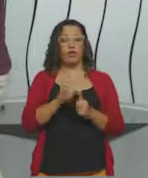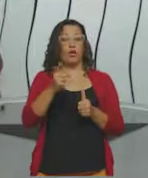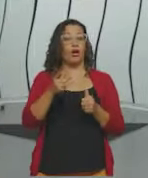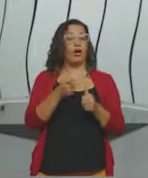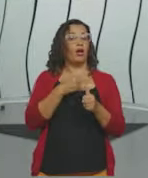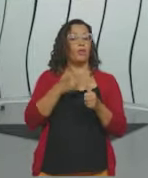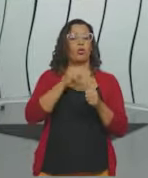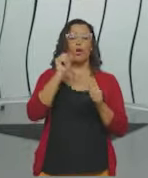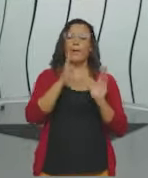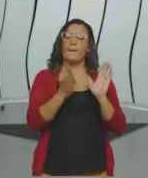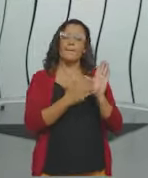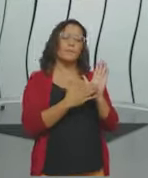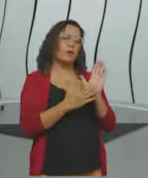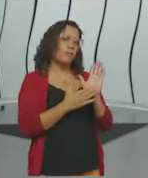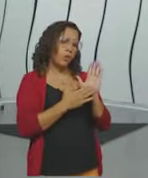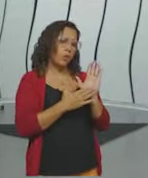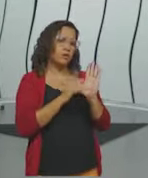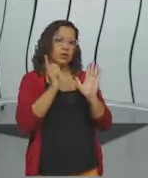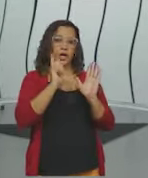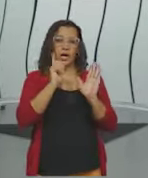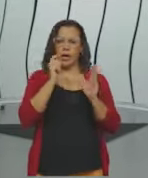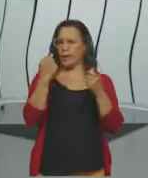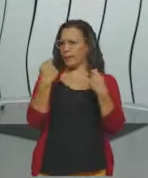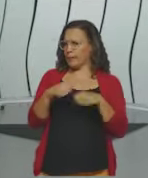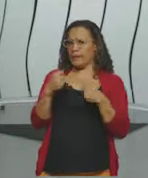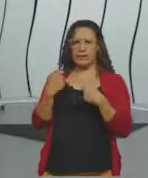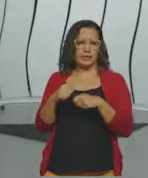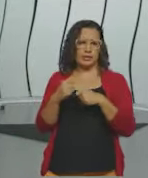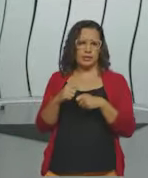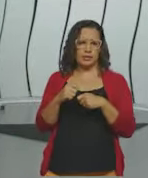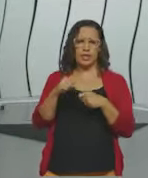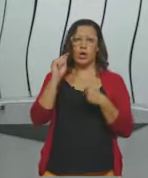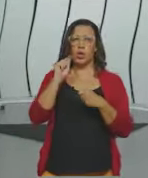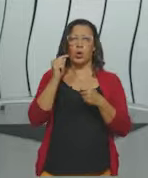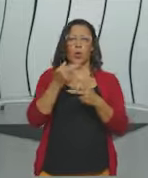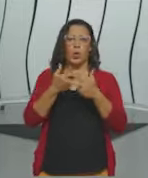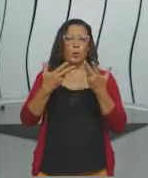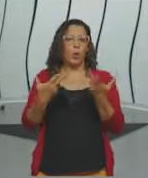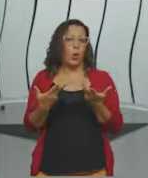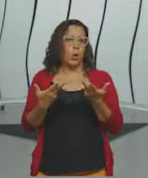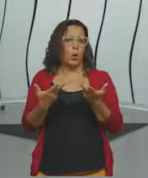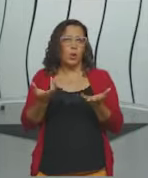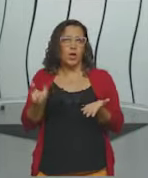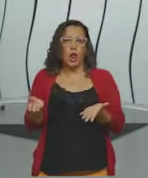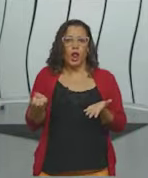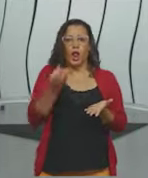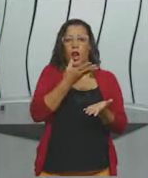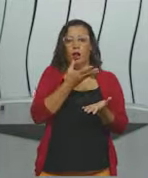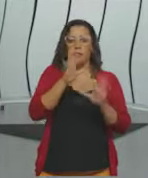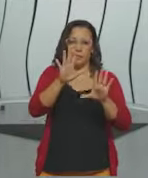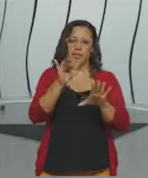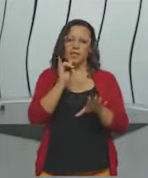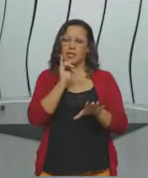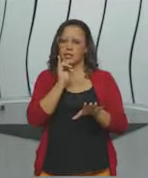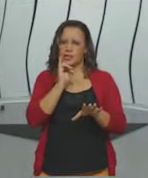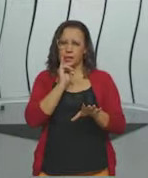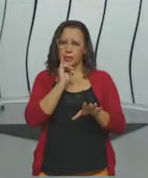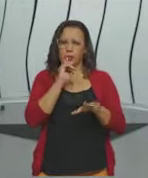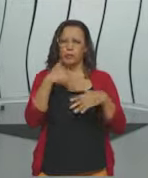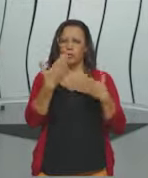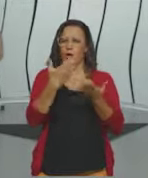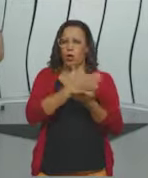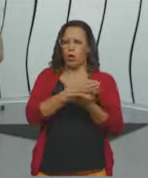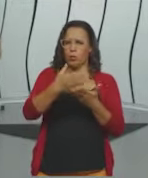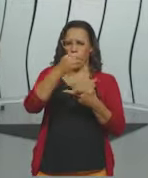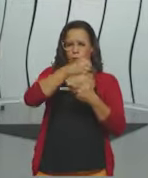de intervenção não precisa ser inovadora. Gente, presta atenção. Quando o Enem começou,